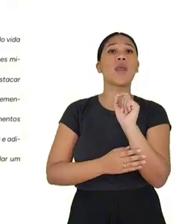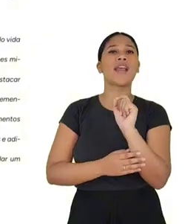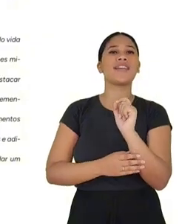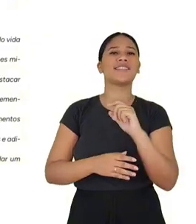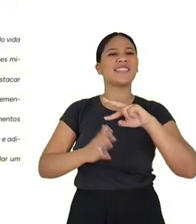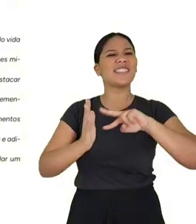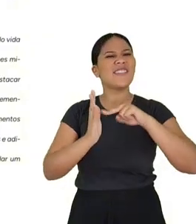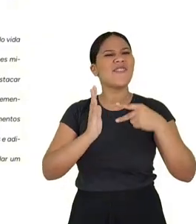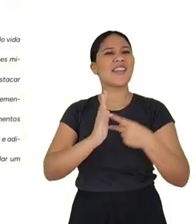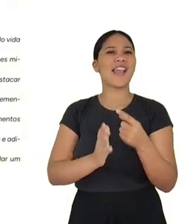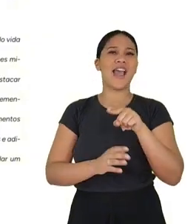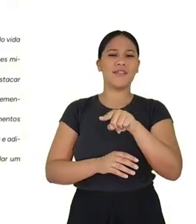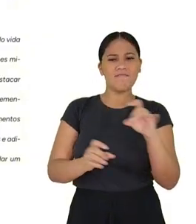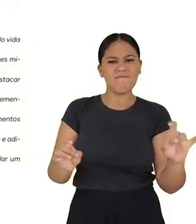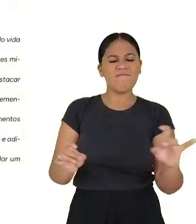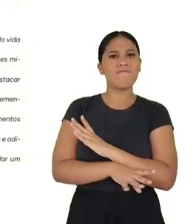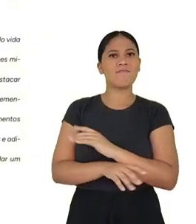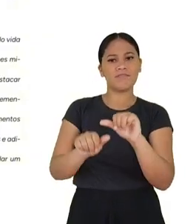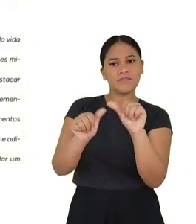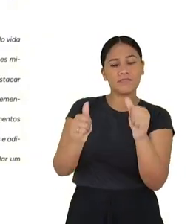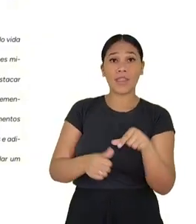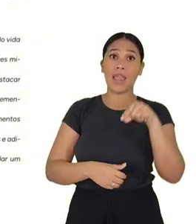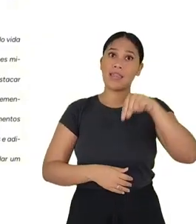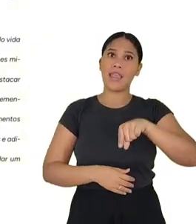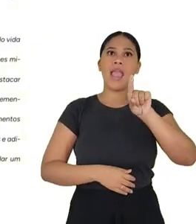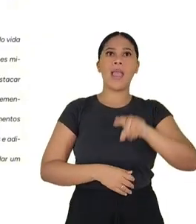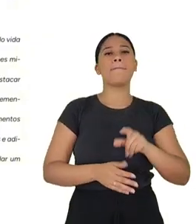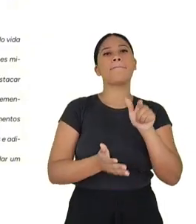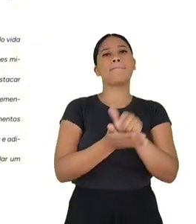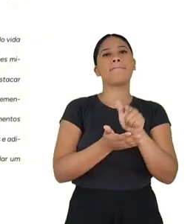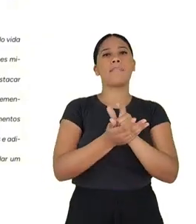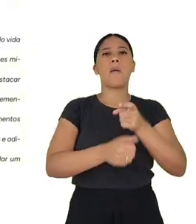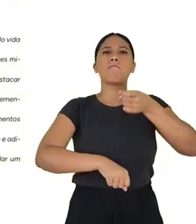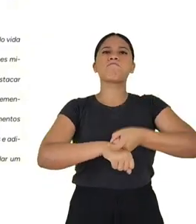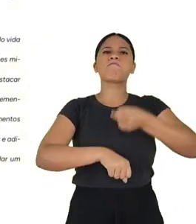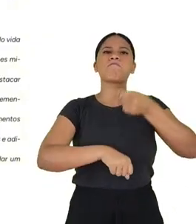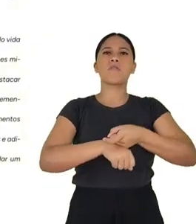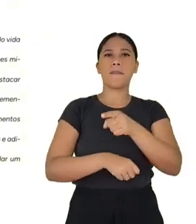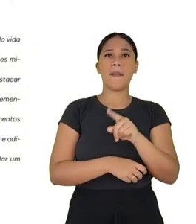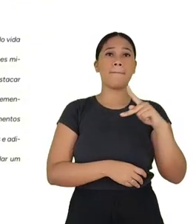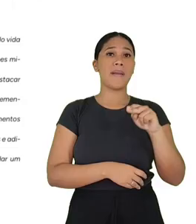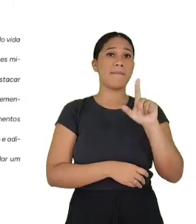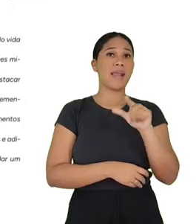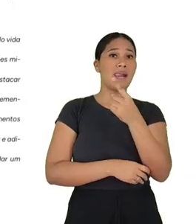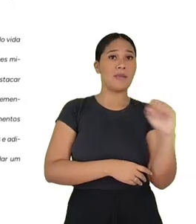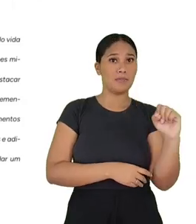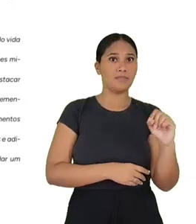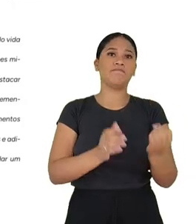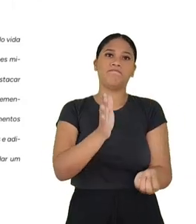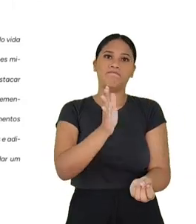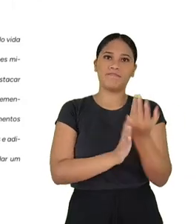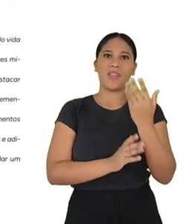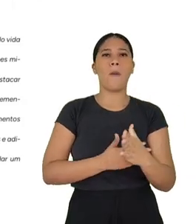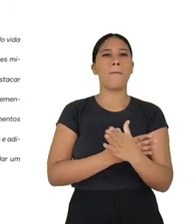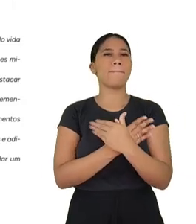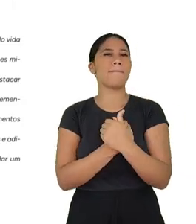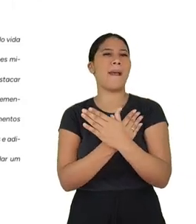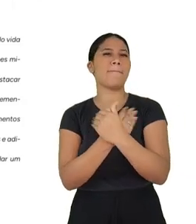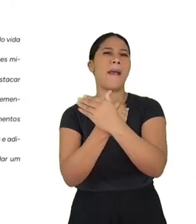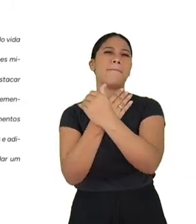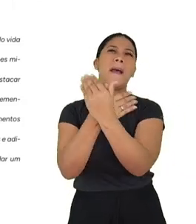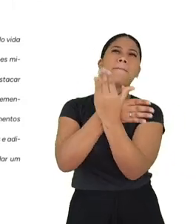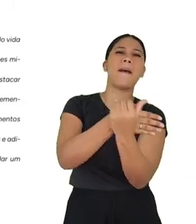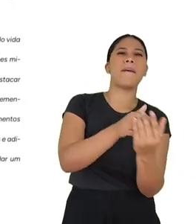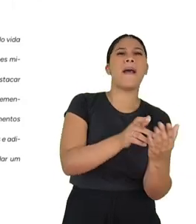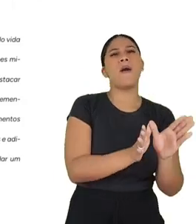em algo único e cheio de significado. Neste projeto, você utilizará papelão como matéria-prima para criar uma